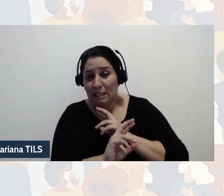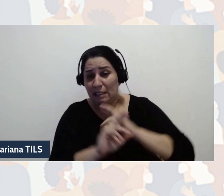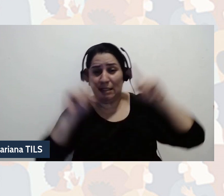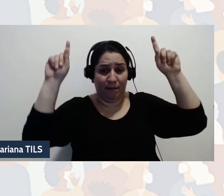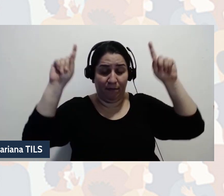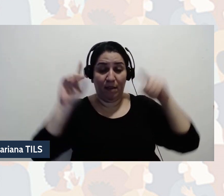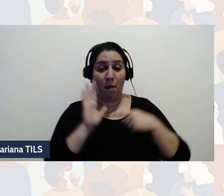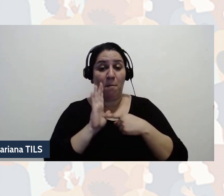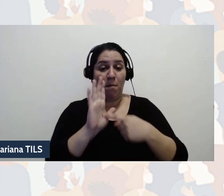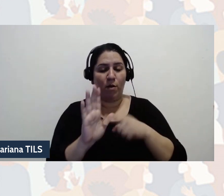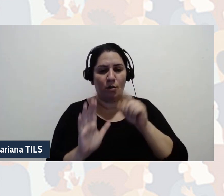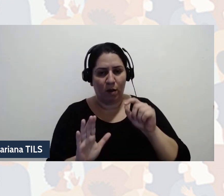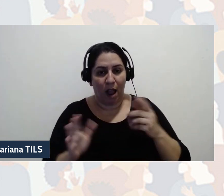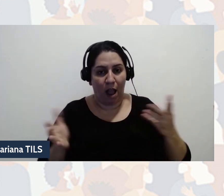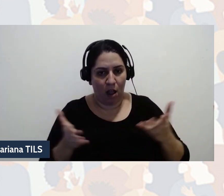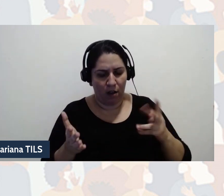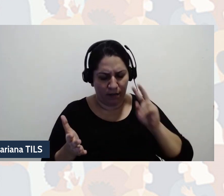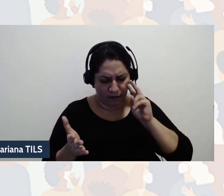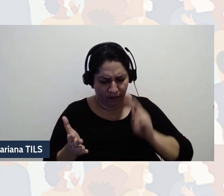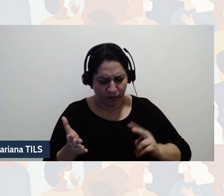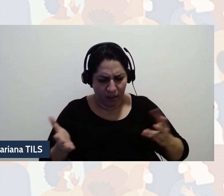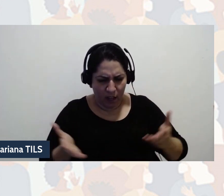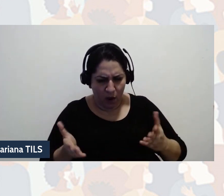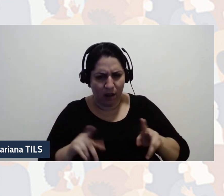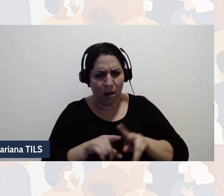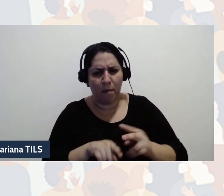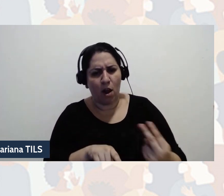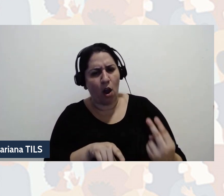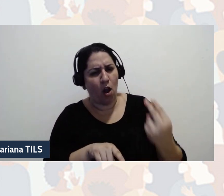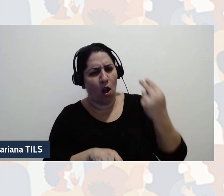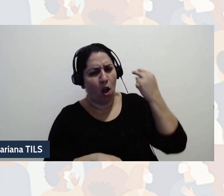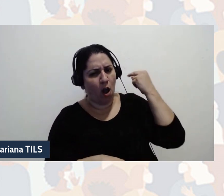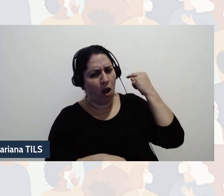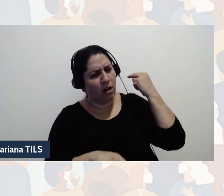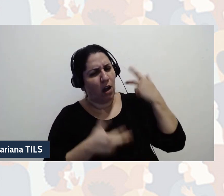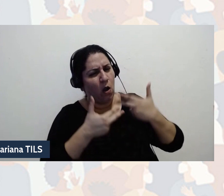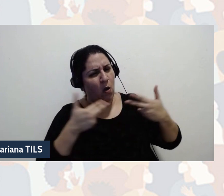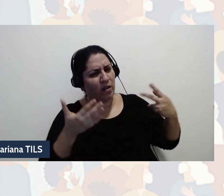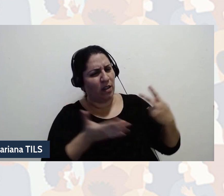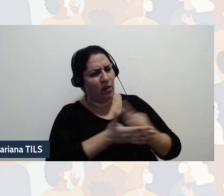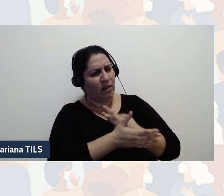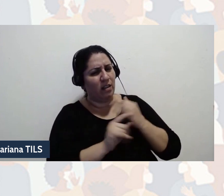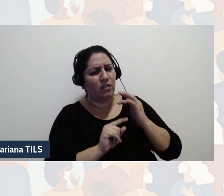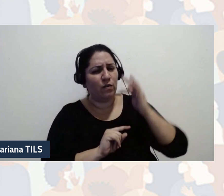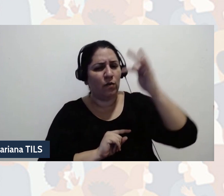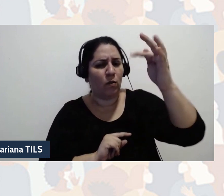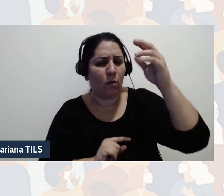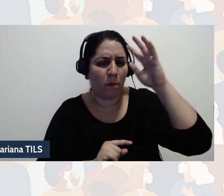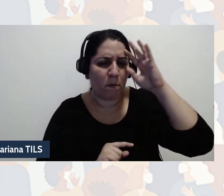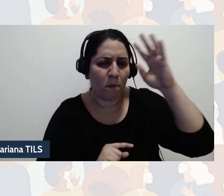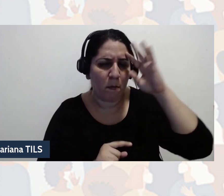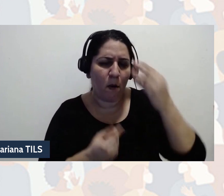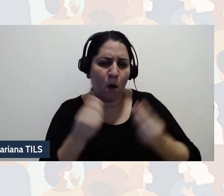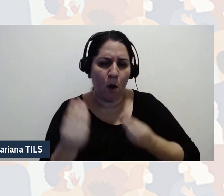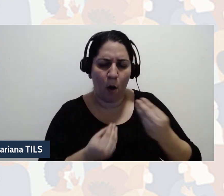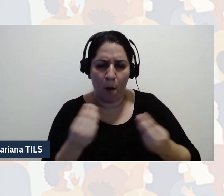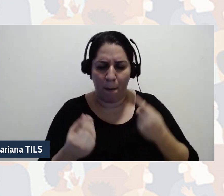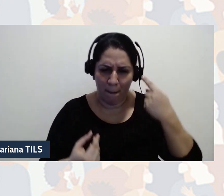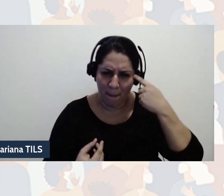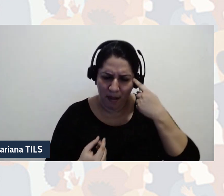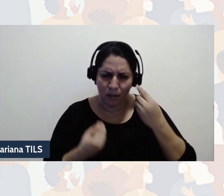passado e de especular sobre o futuro próximo, pensando em corpos alienígenas, identidades de gênero menos